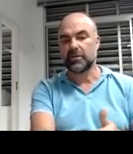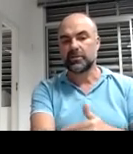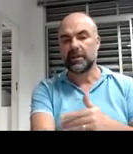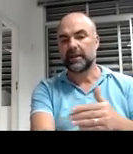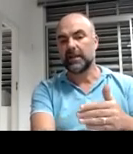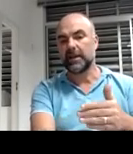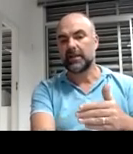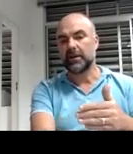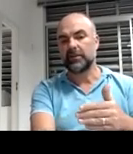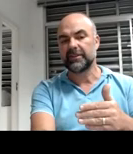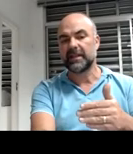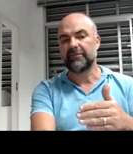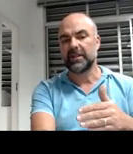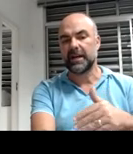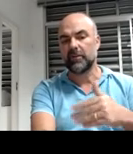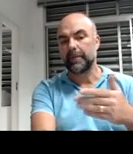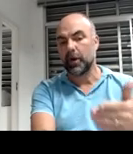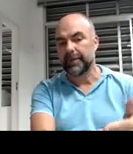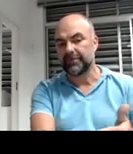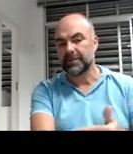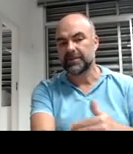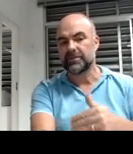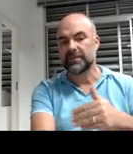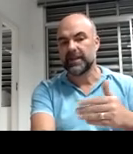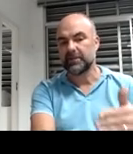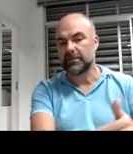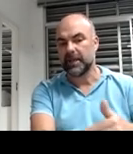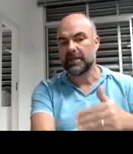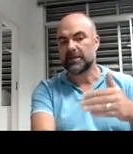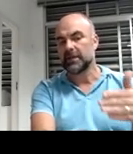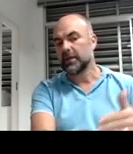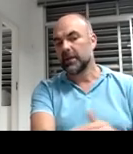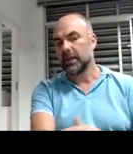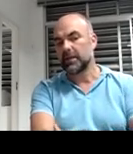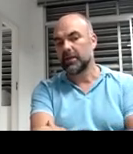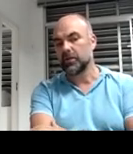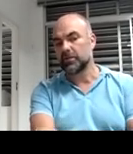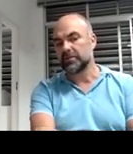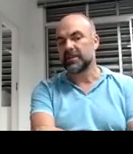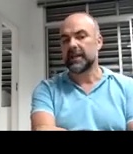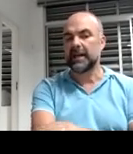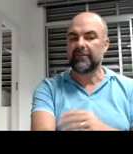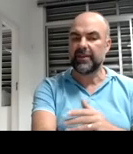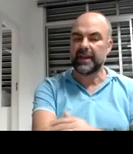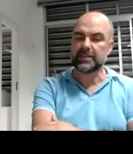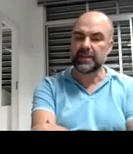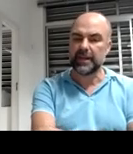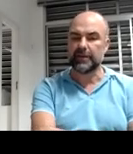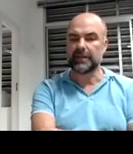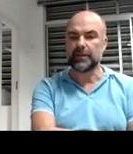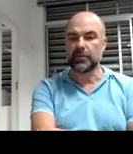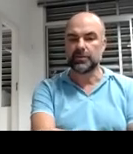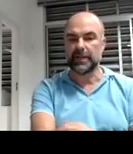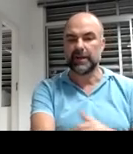os institutos da Universidade Federal, a própria Fundação CERT, o DESC, entre outros, SENAI, FIESC,